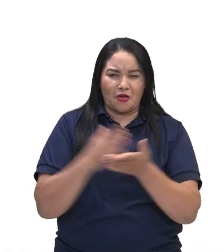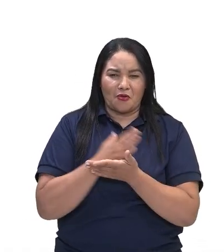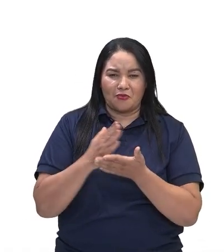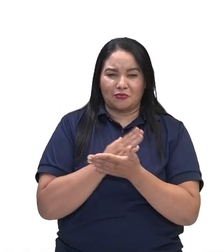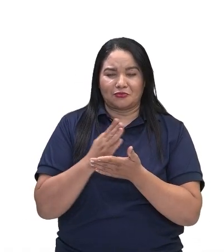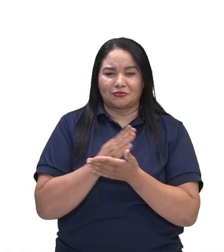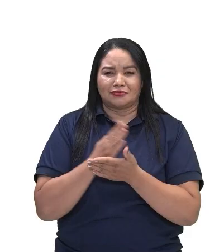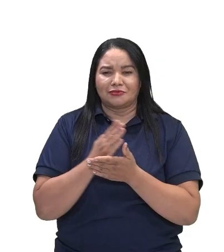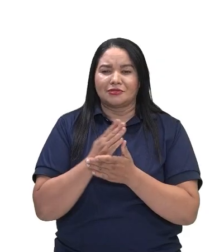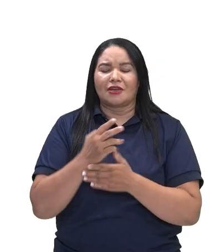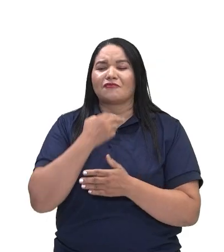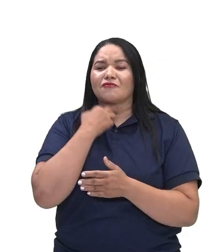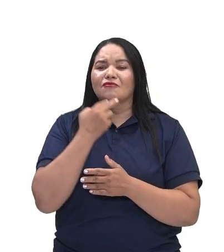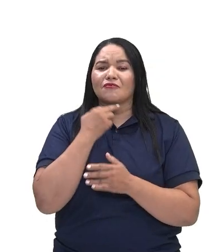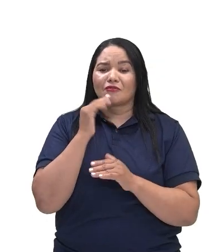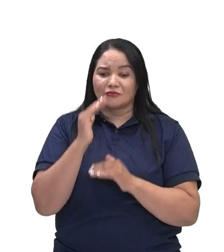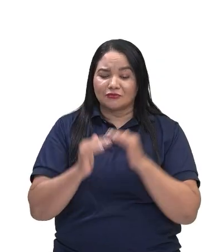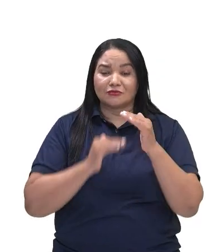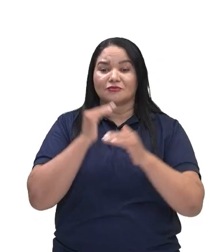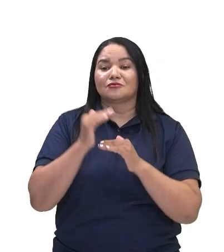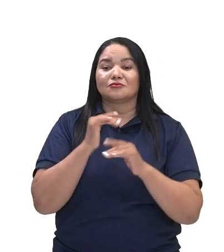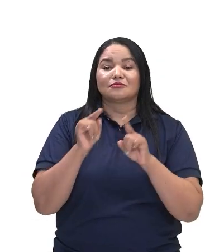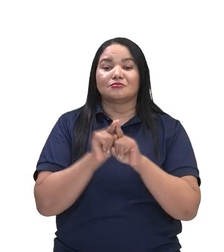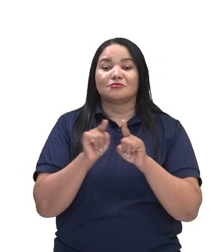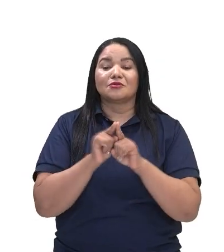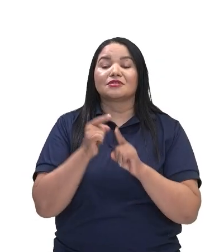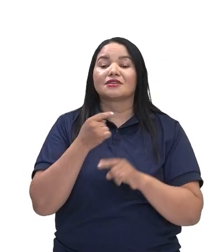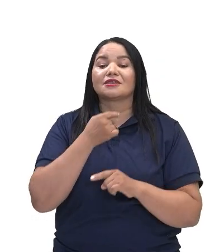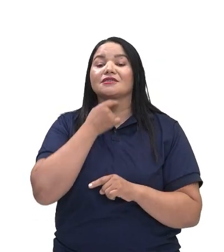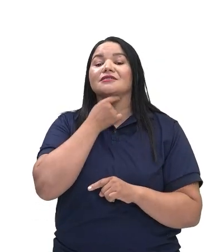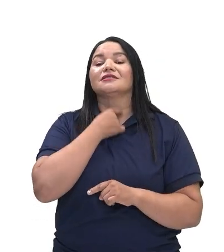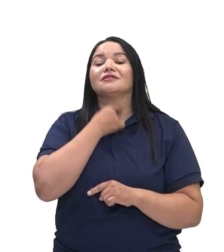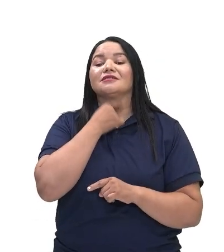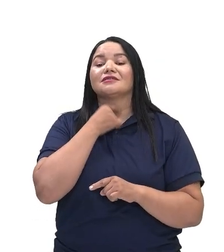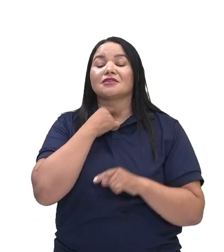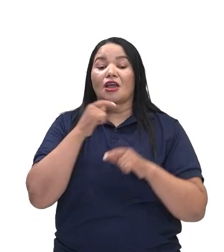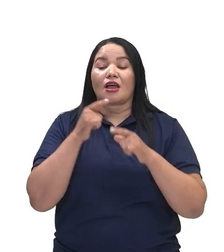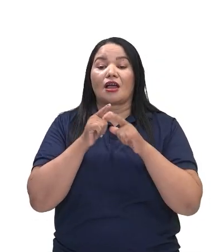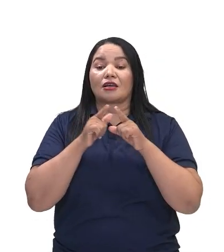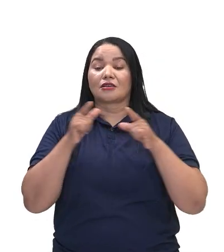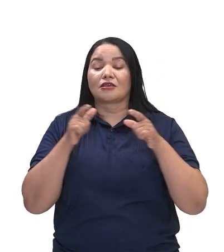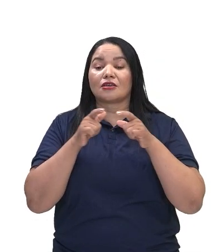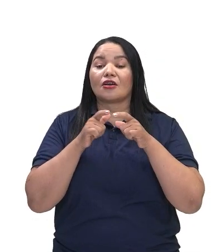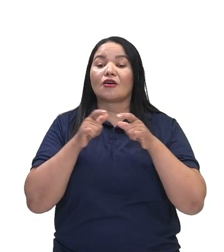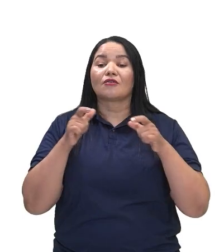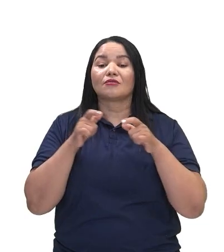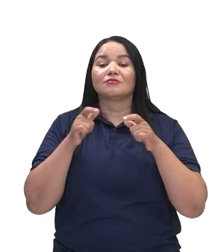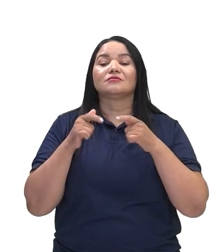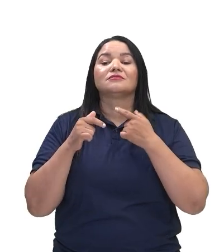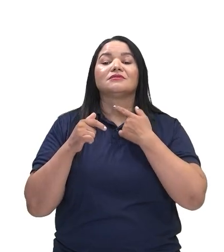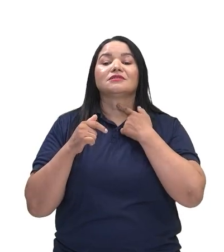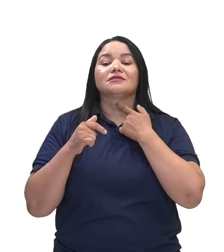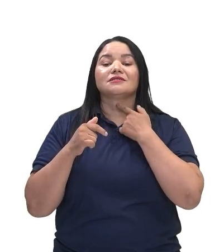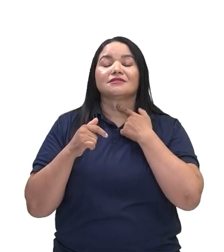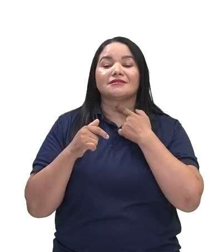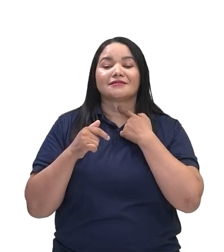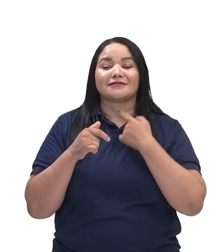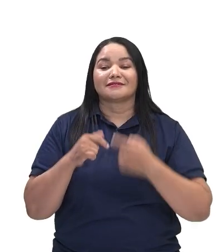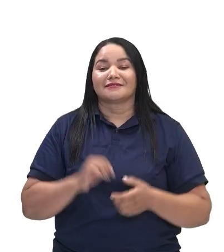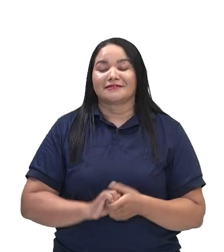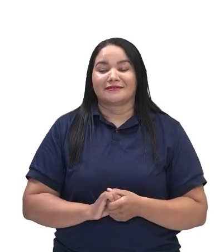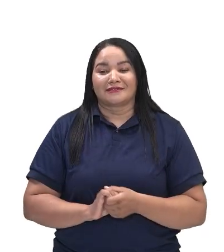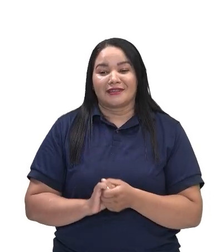meninas? Porque esse alargamento da laringe, que é essa região que fica aqui no nosso pescoço, onde estão as